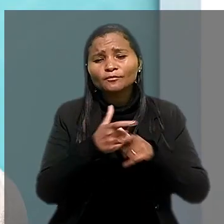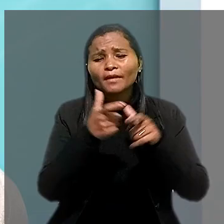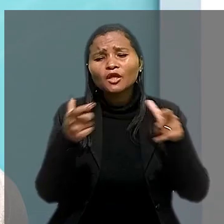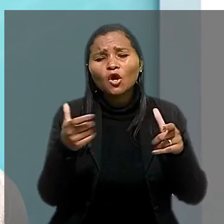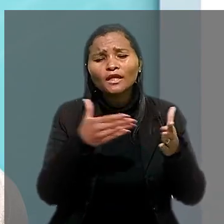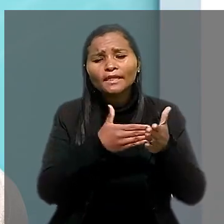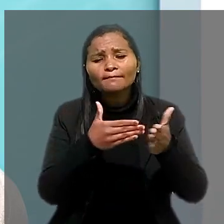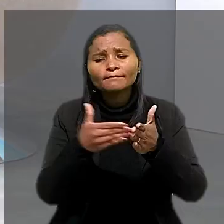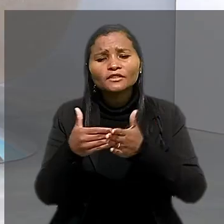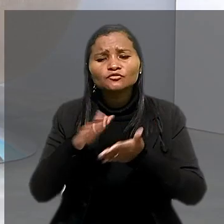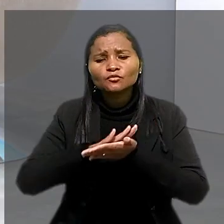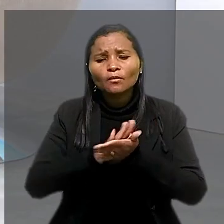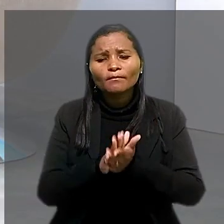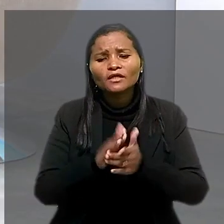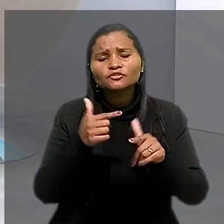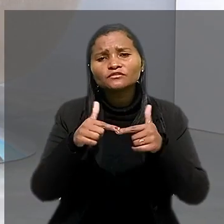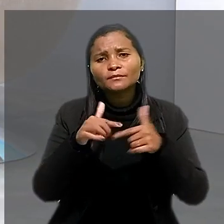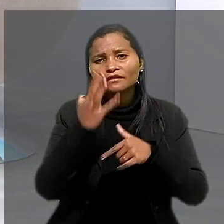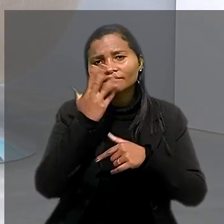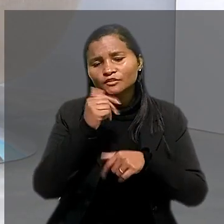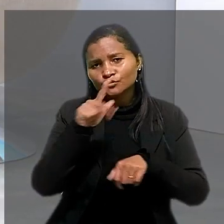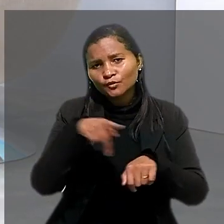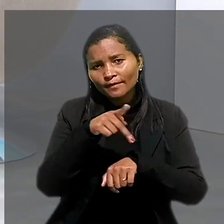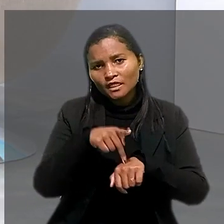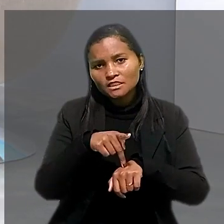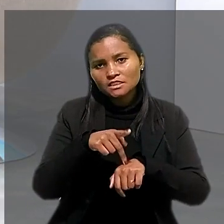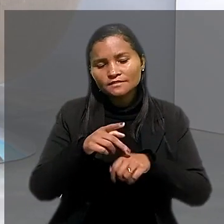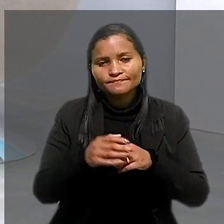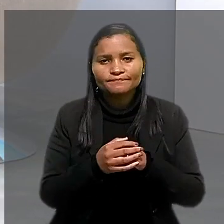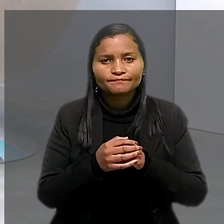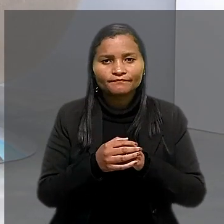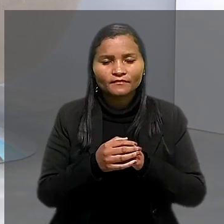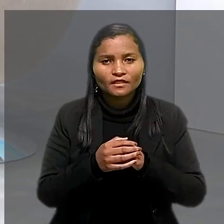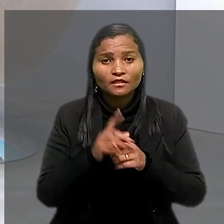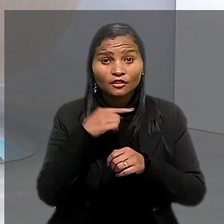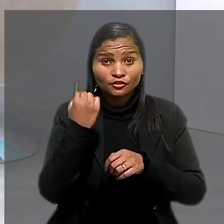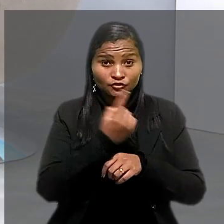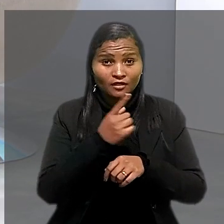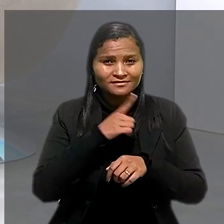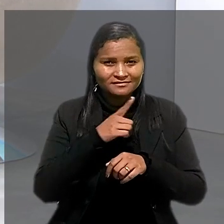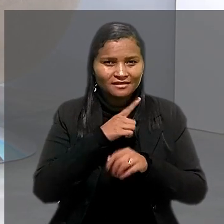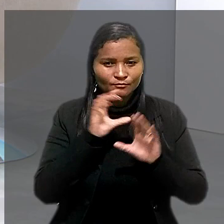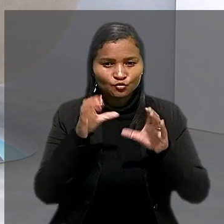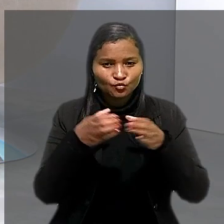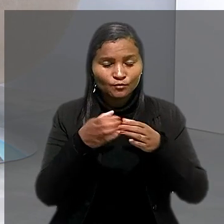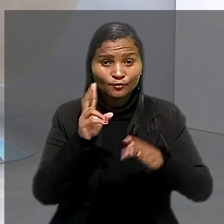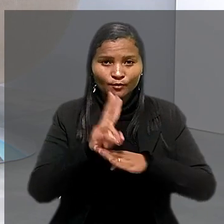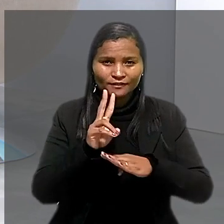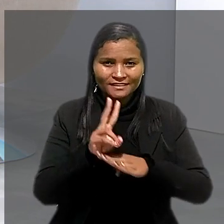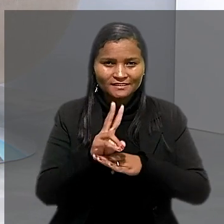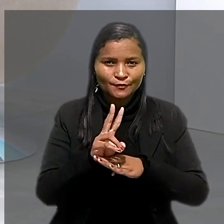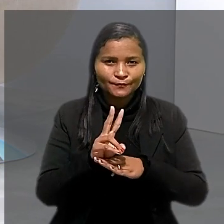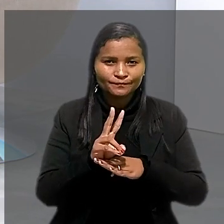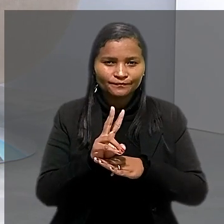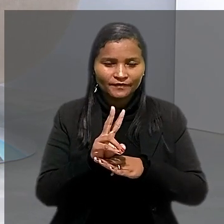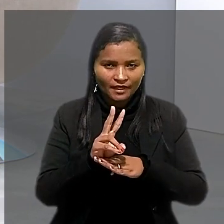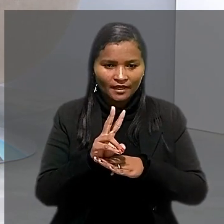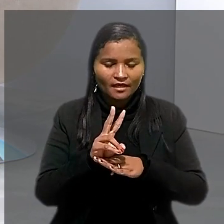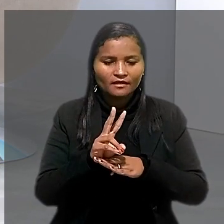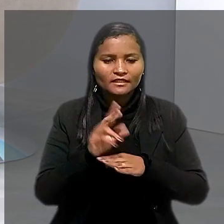quais são os maiores obstáculos no combate ao trabalho infantil no país? Bom, nós temos uma rede de proteção,